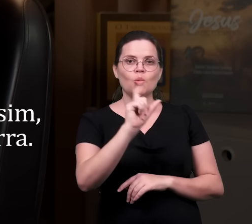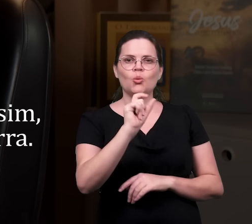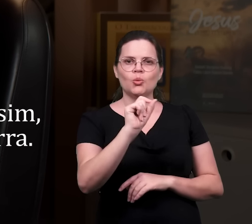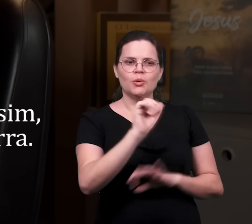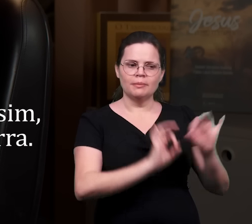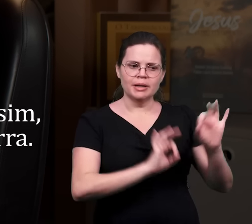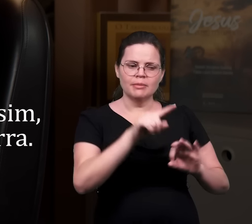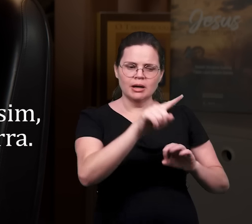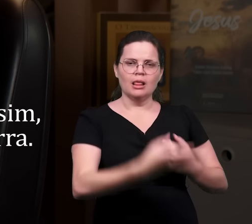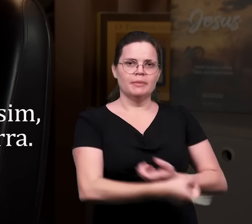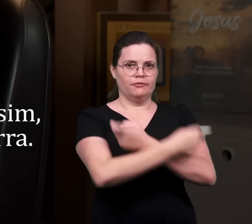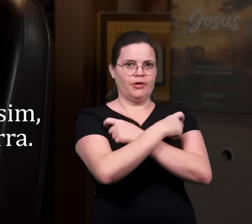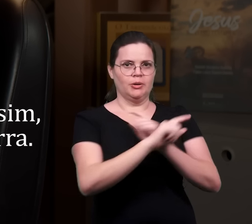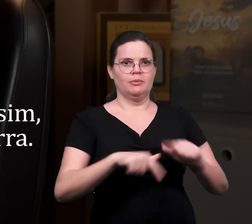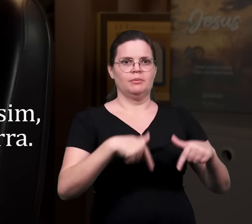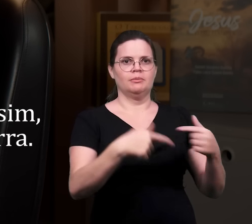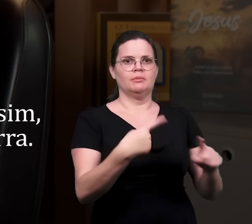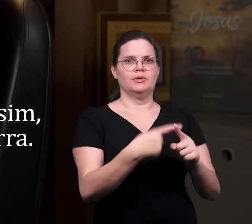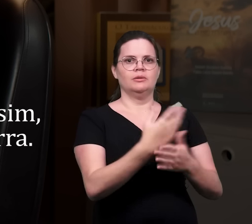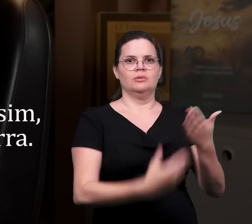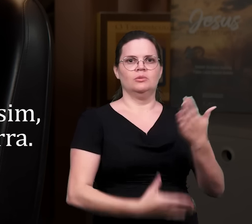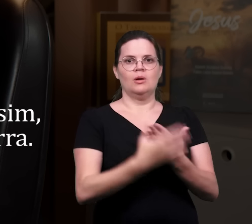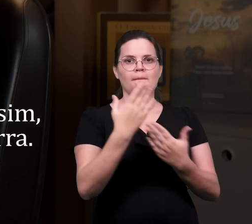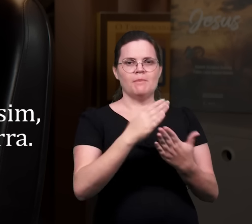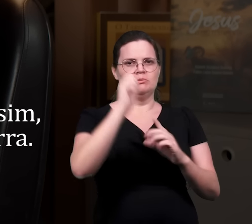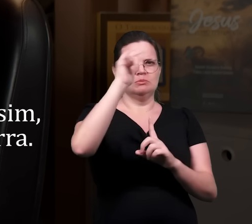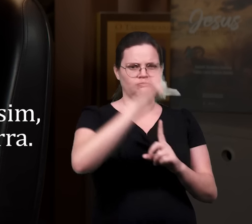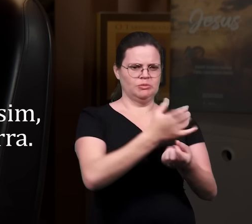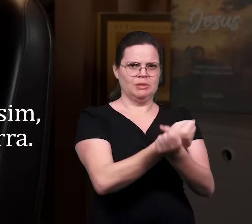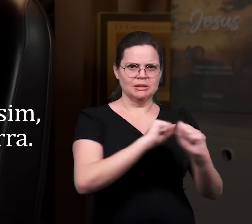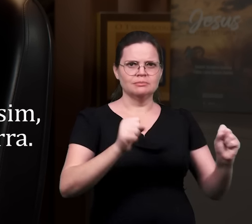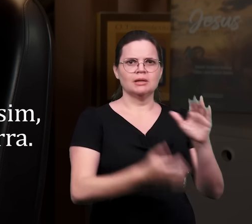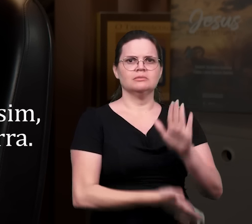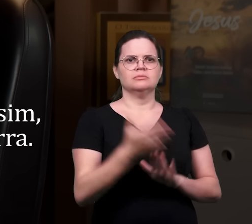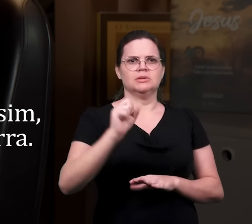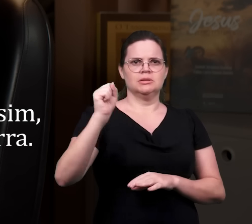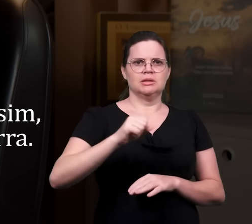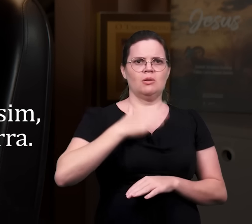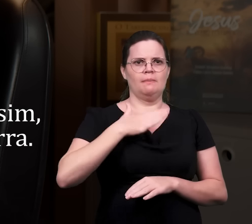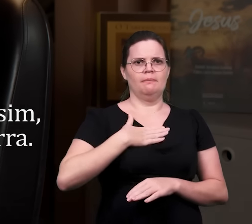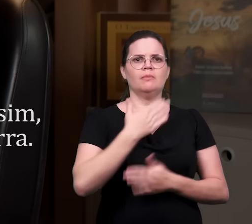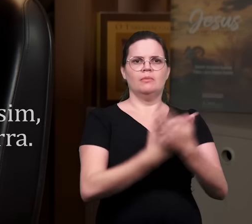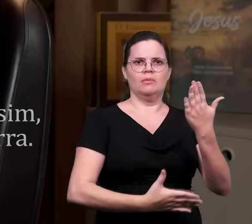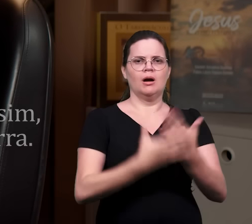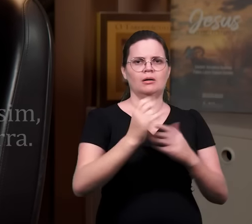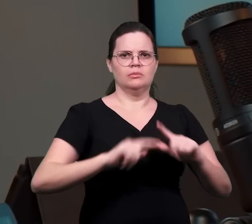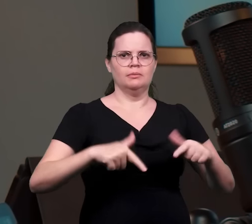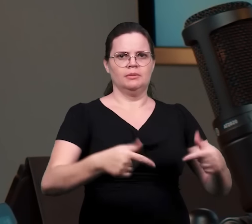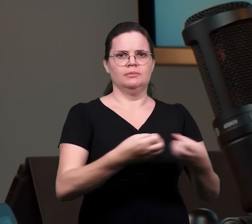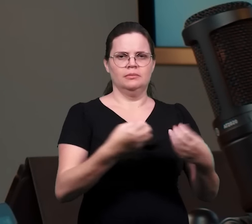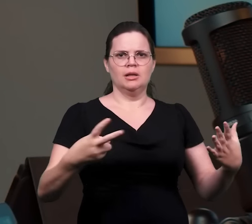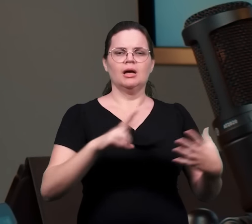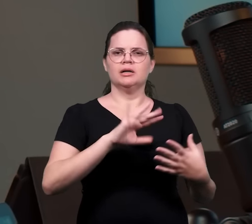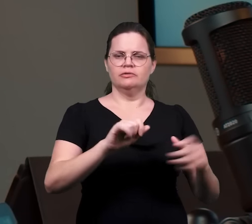Faraó, porque por uma mão poderosa os deixará ir. Sim, por uma mão poderosa os lançará da